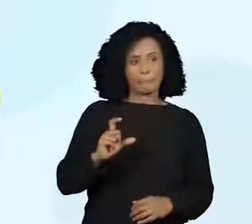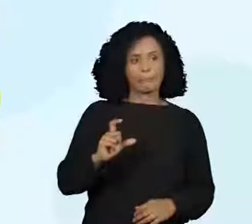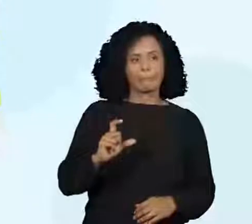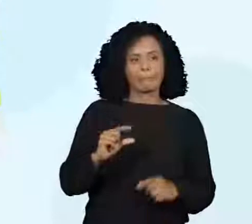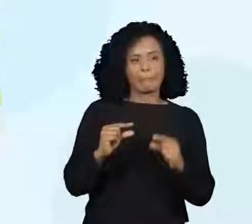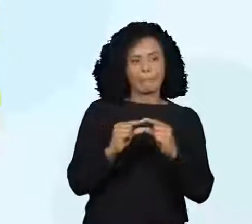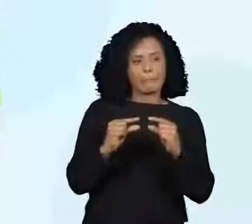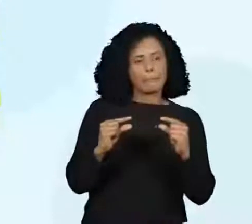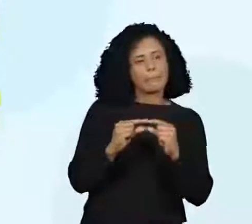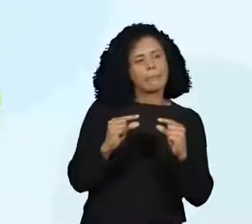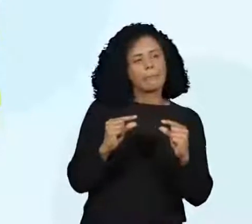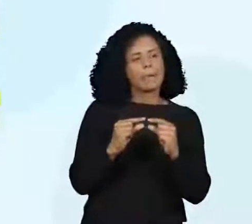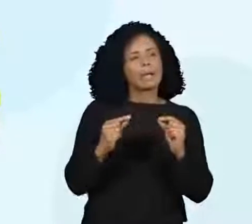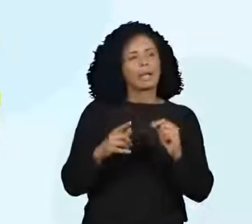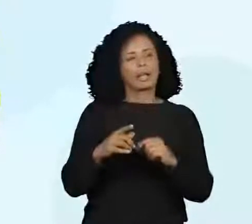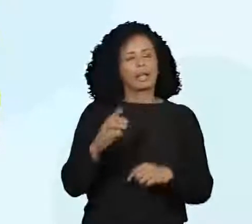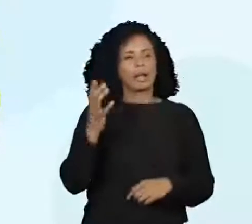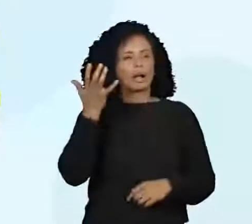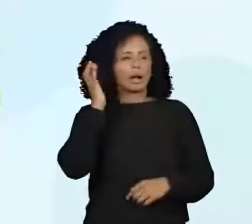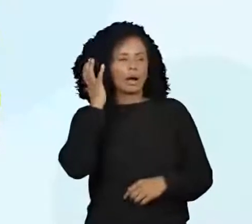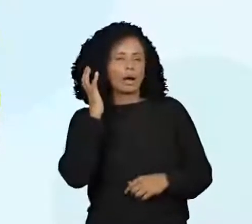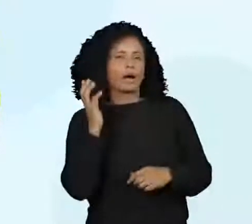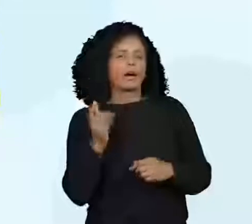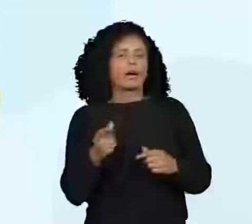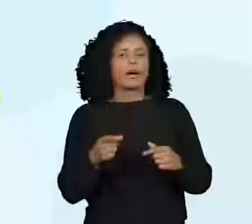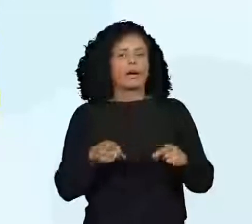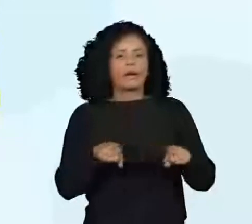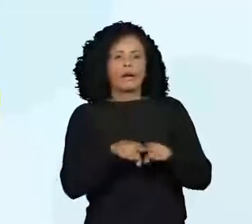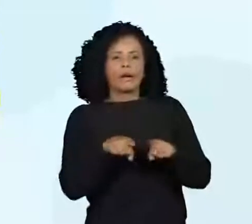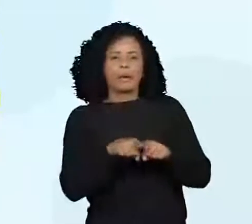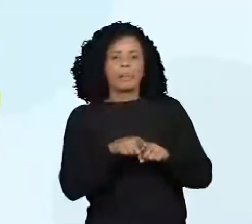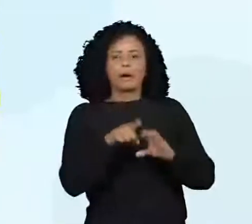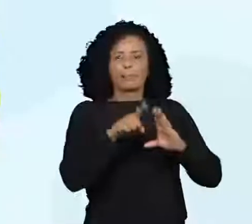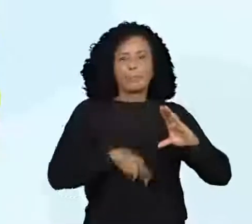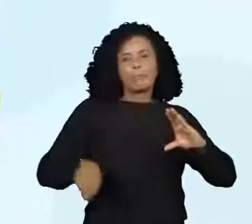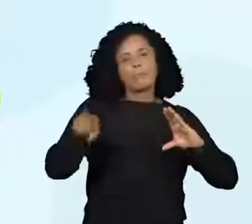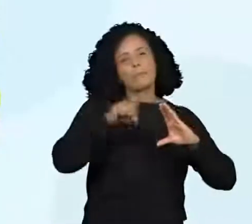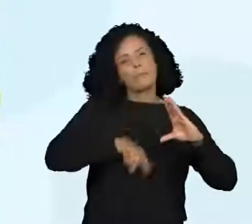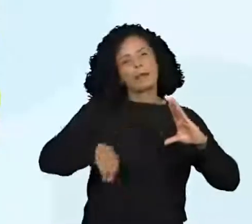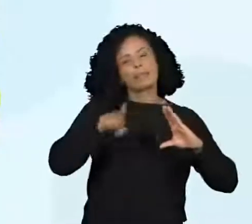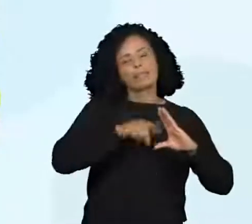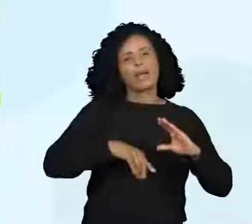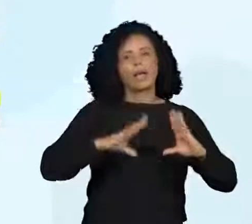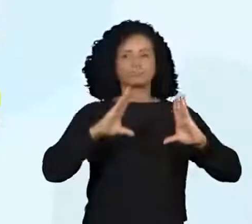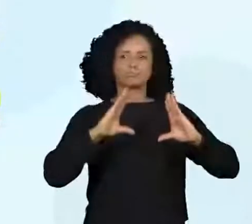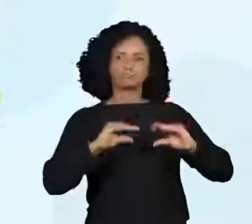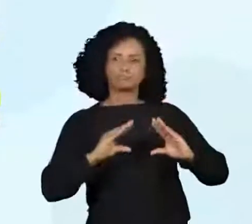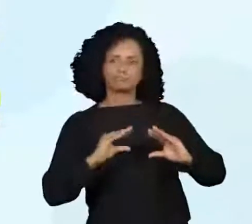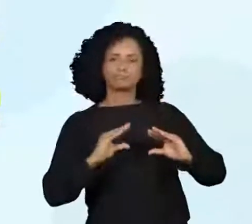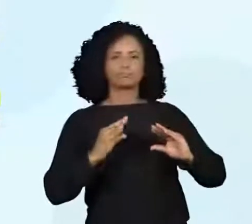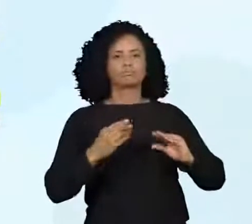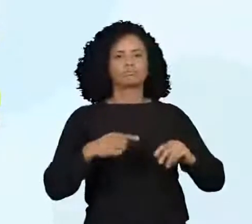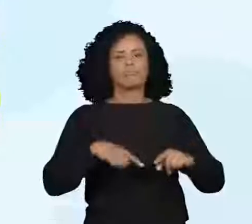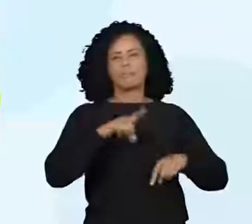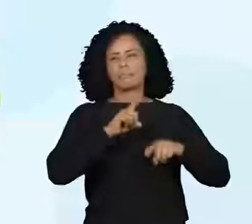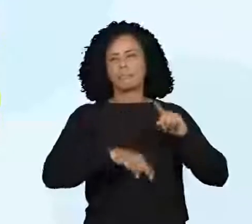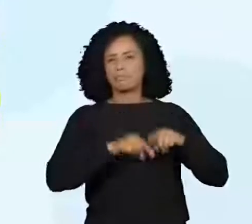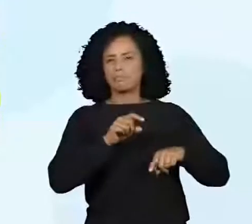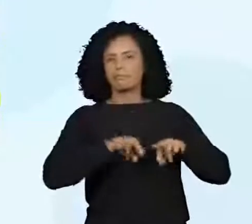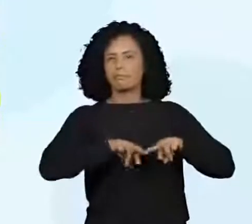e baterias de celulares, pneus, sofás e